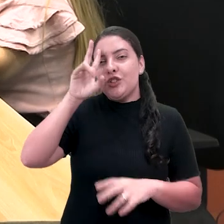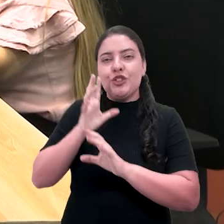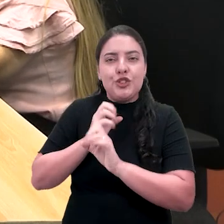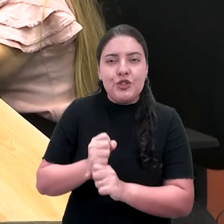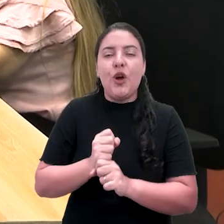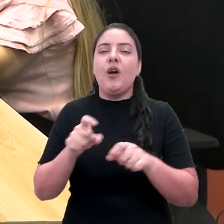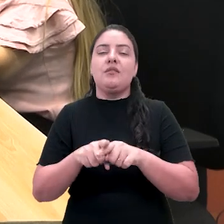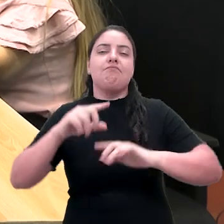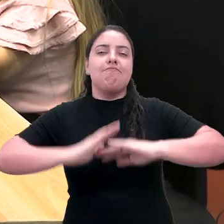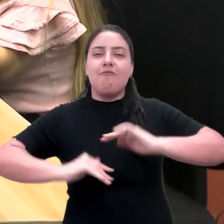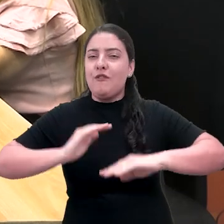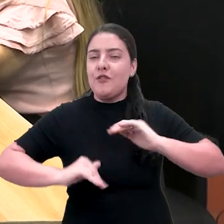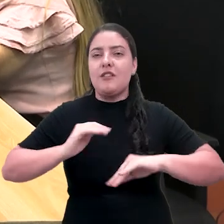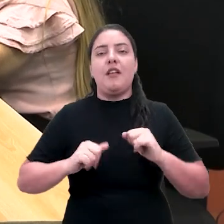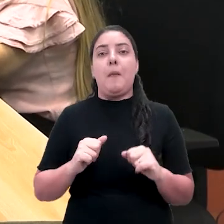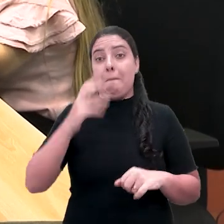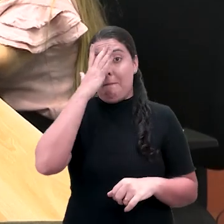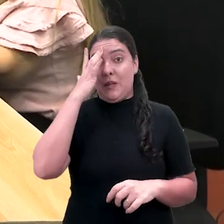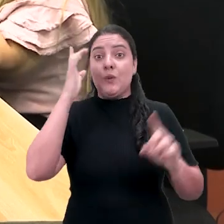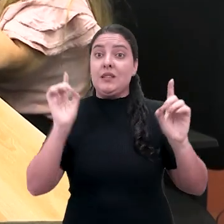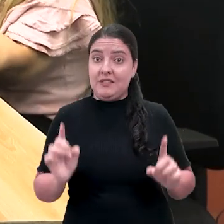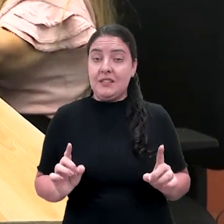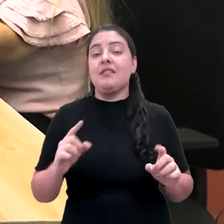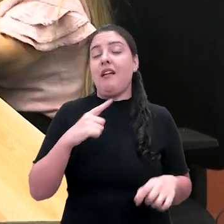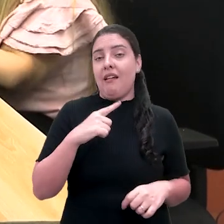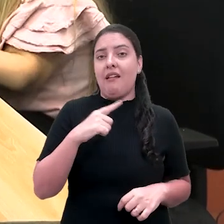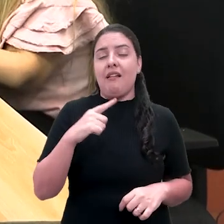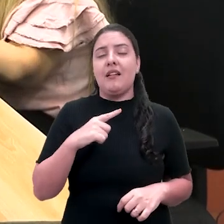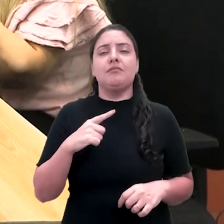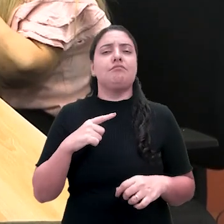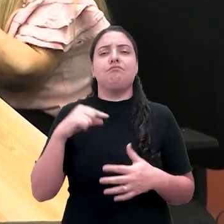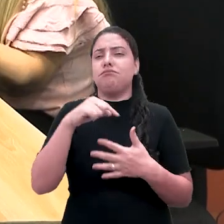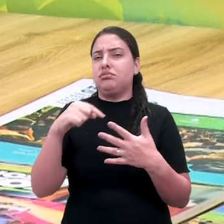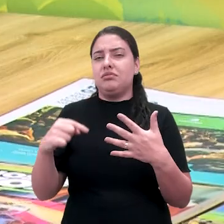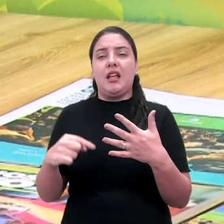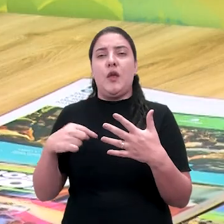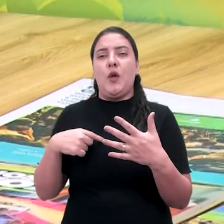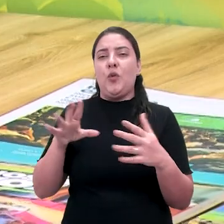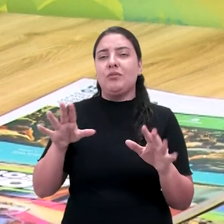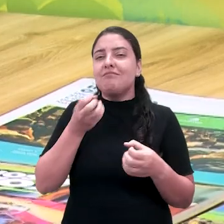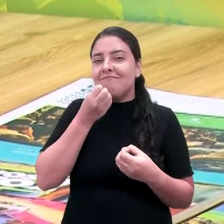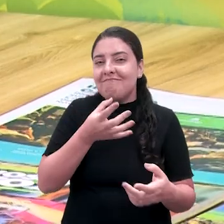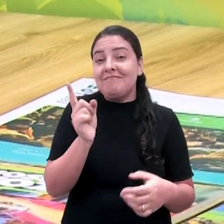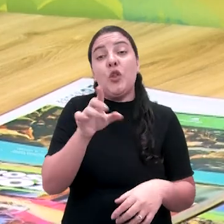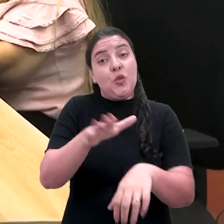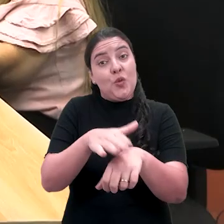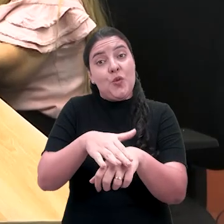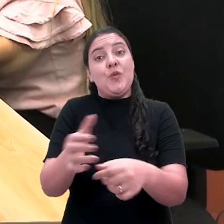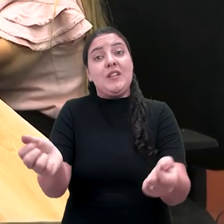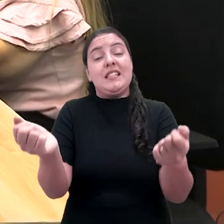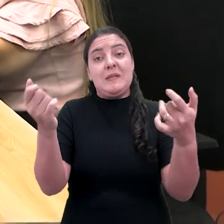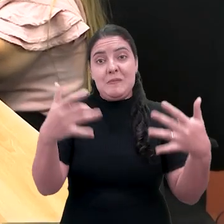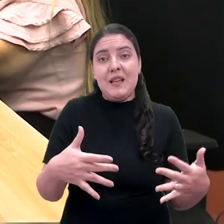como profissional, como uma pessoa com deficiência, que é e não é, enfim. Não vou dar spoiler, eu prefiro que você diga pra